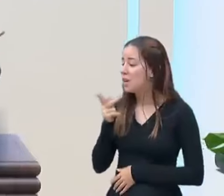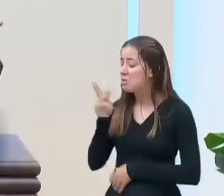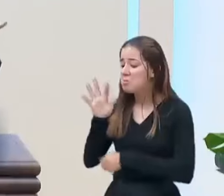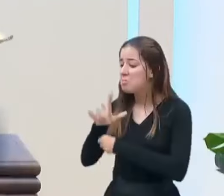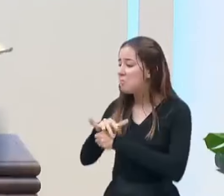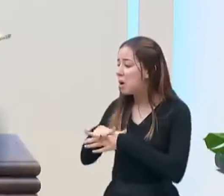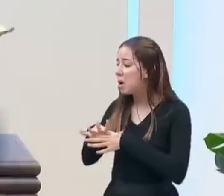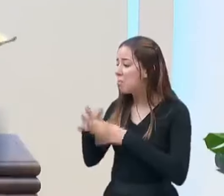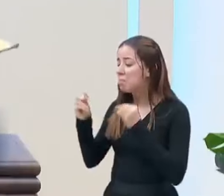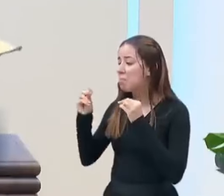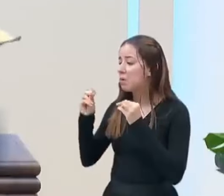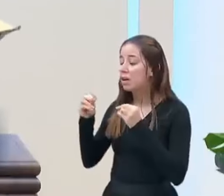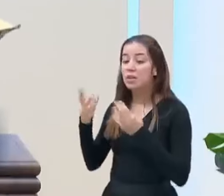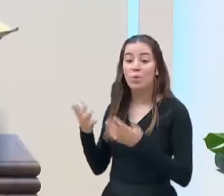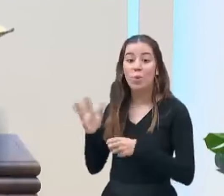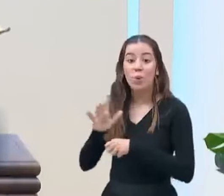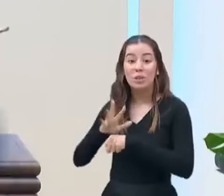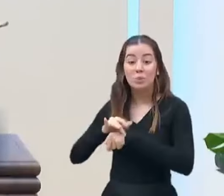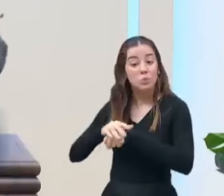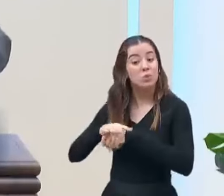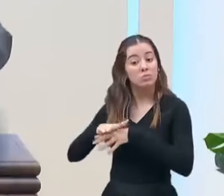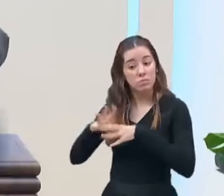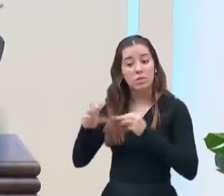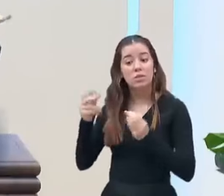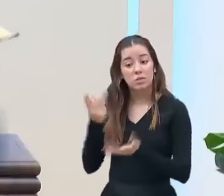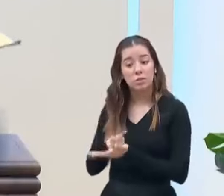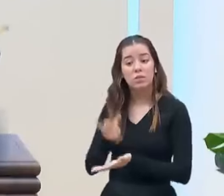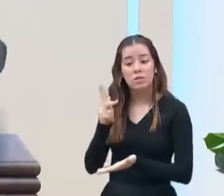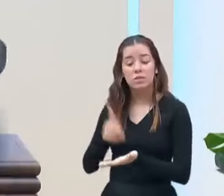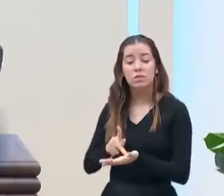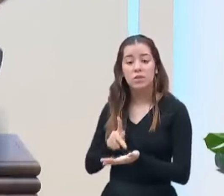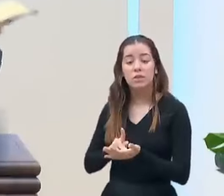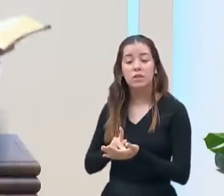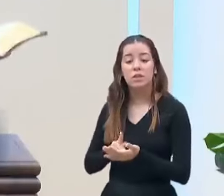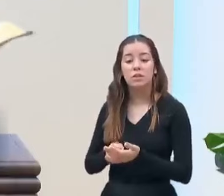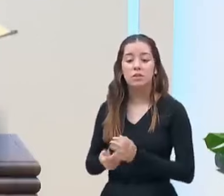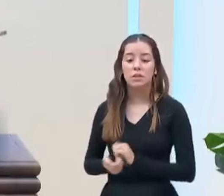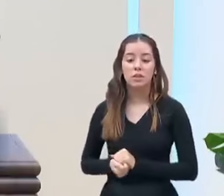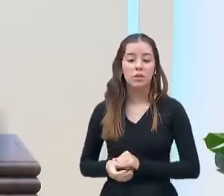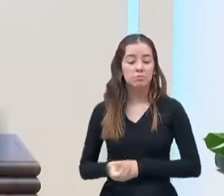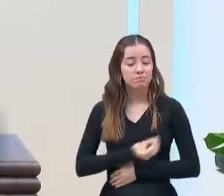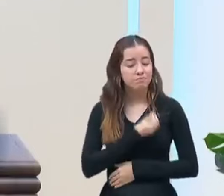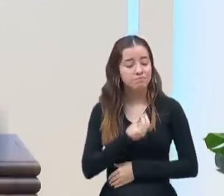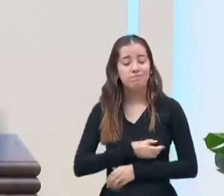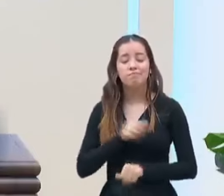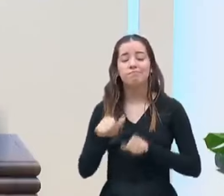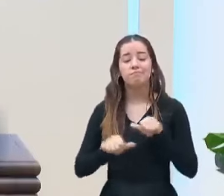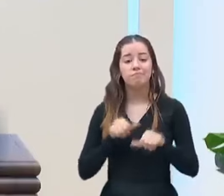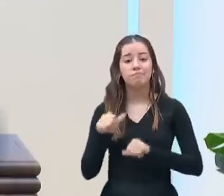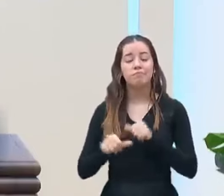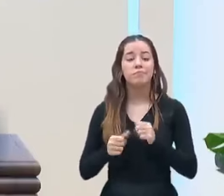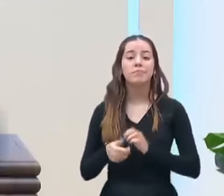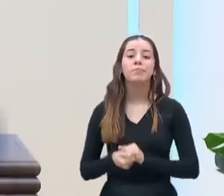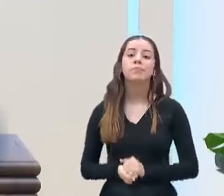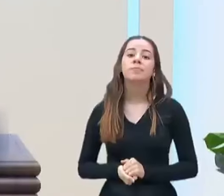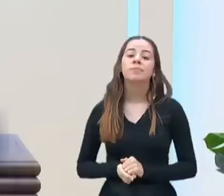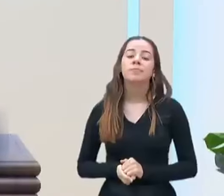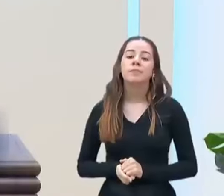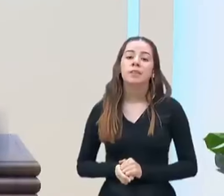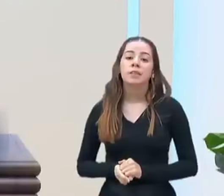lepra desapareceu. A vida do homem foi totalmente mudada. Em quinto